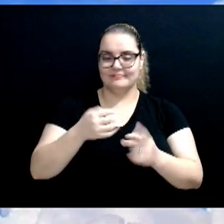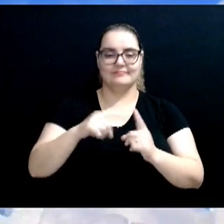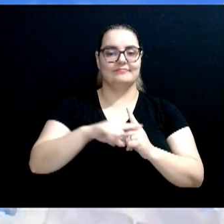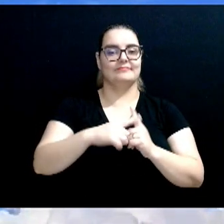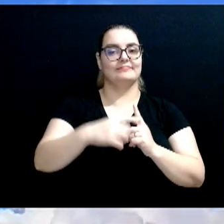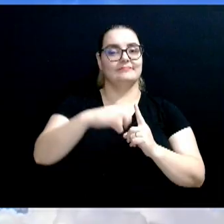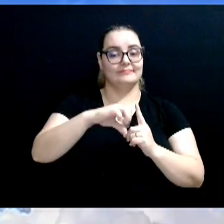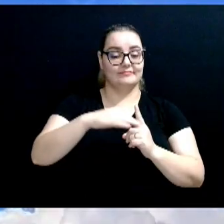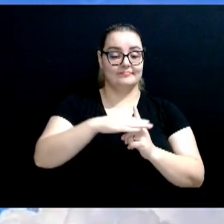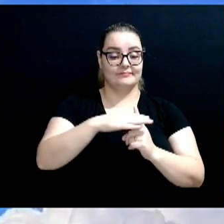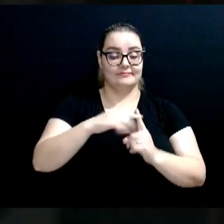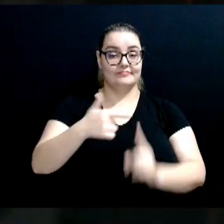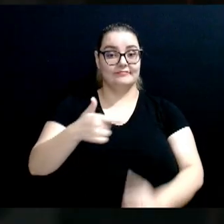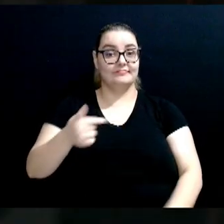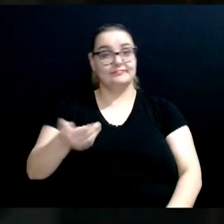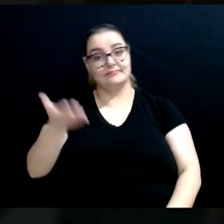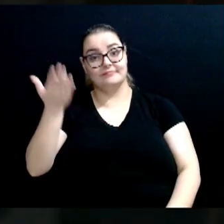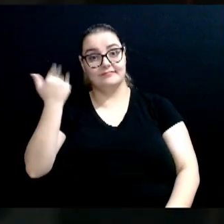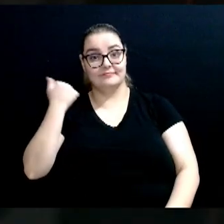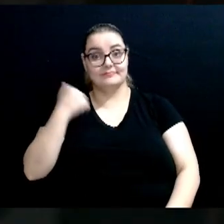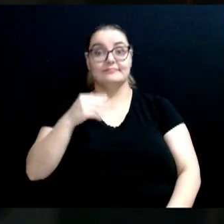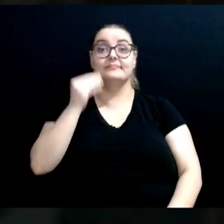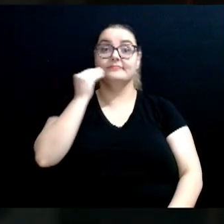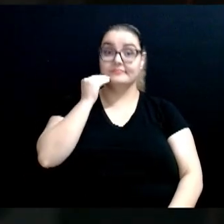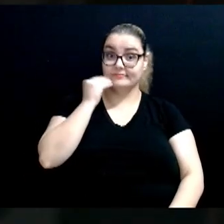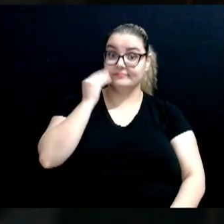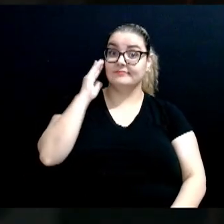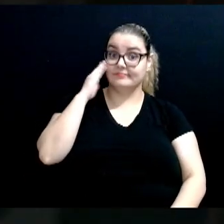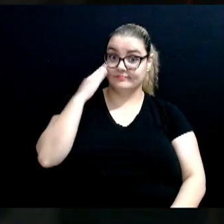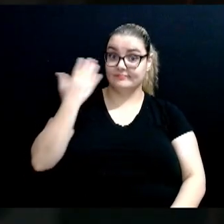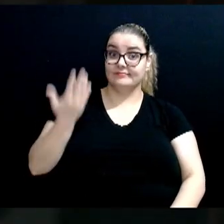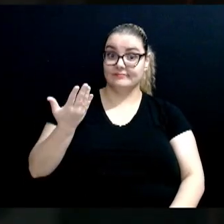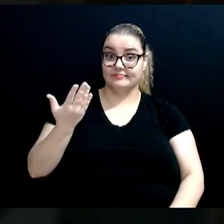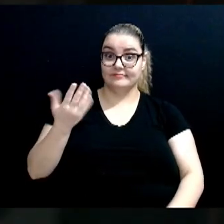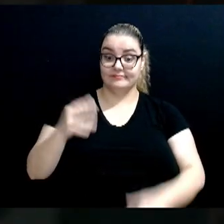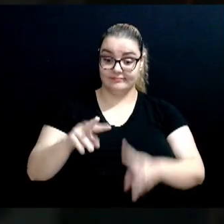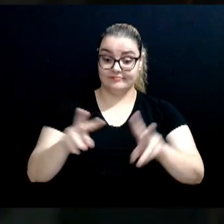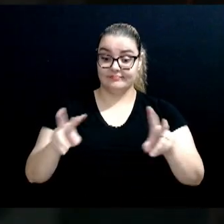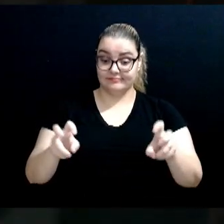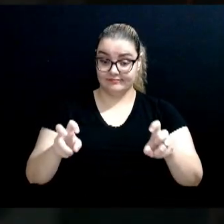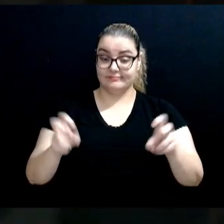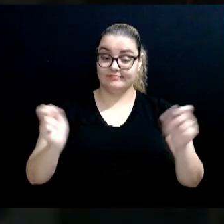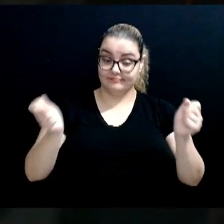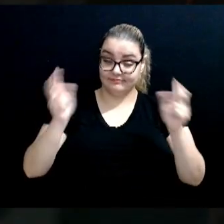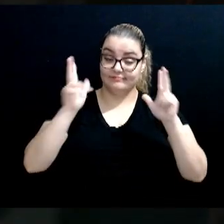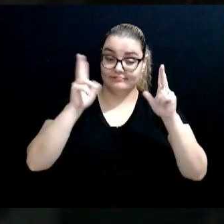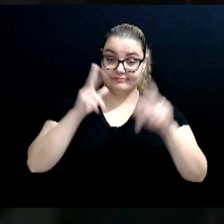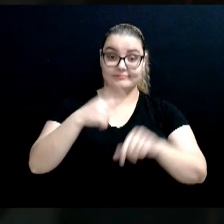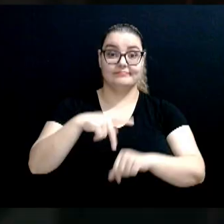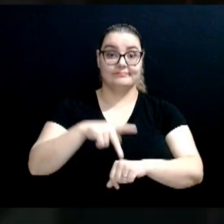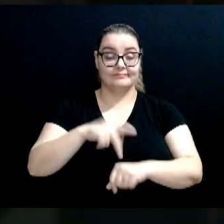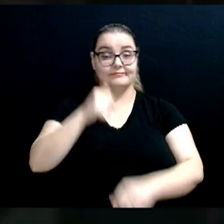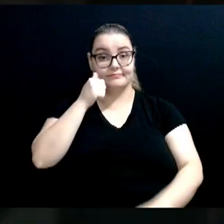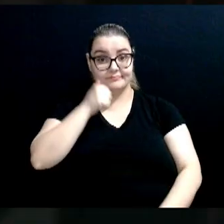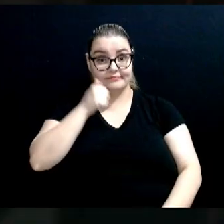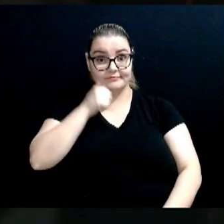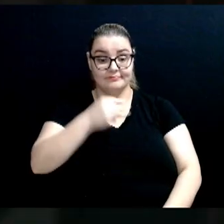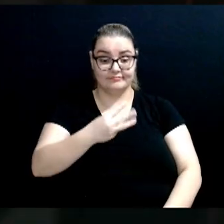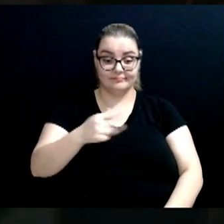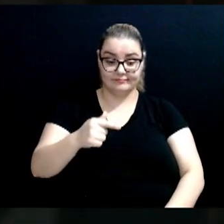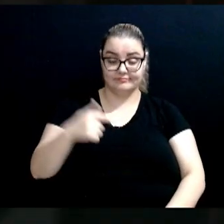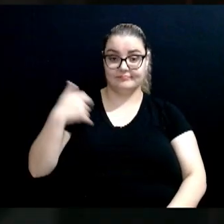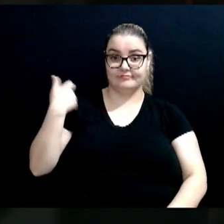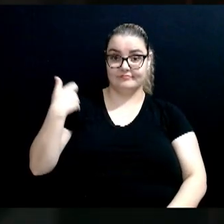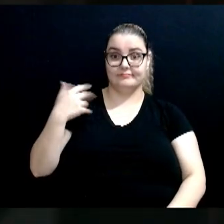E vamos embora tentar entender aí esse caso, né? O caso que chamou a atenção do país, da mulher de 37 anos que foi presa em